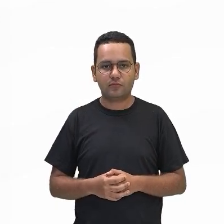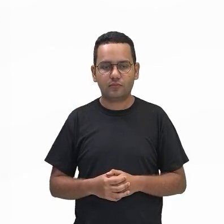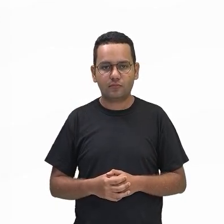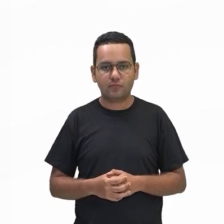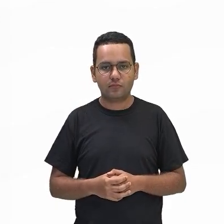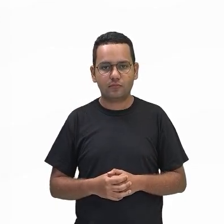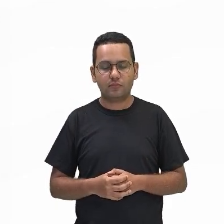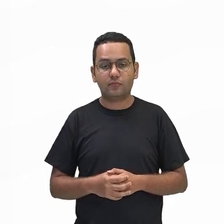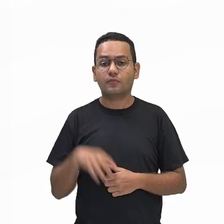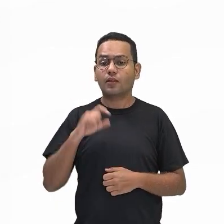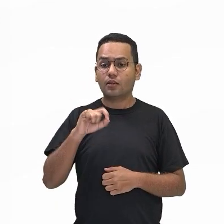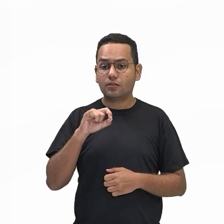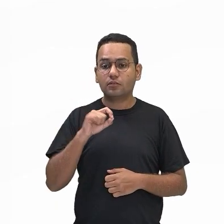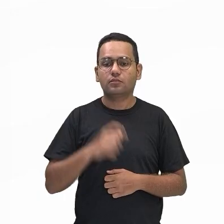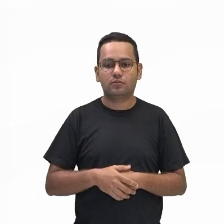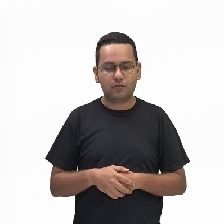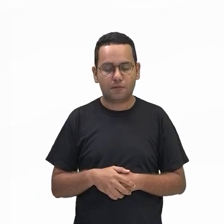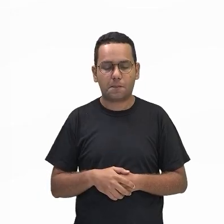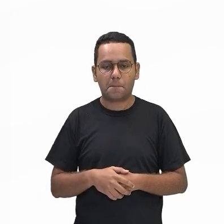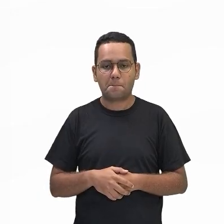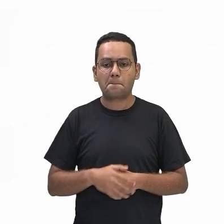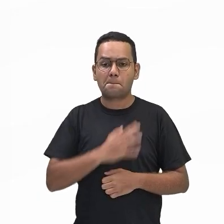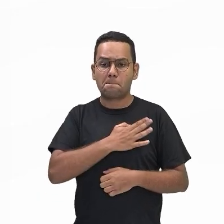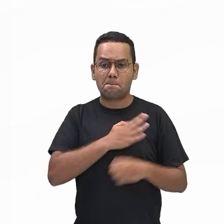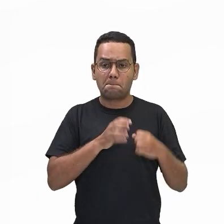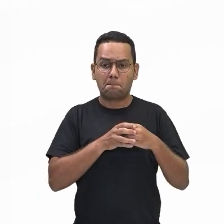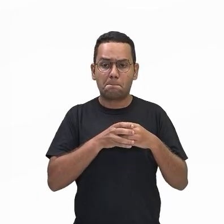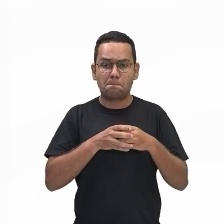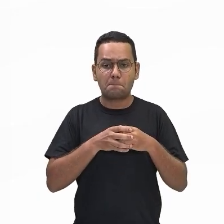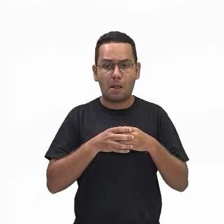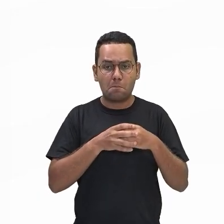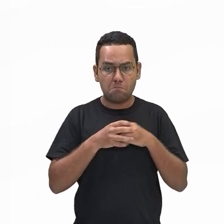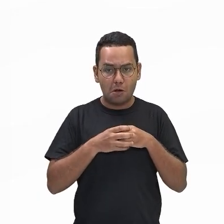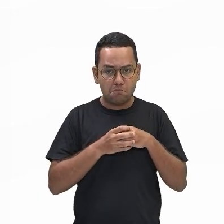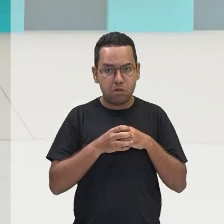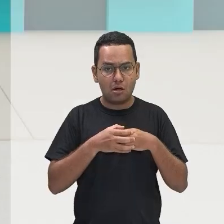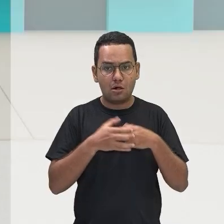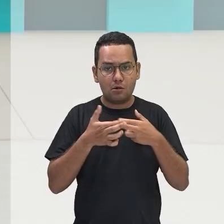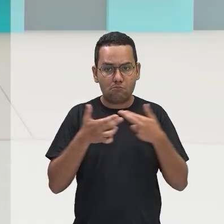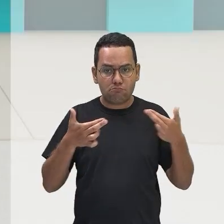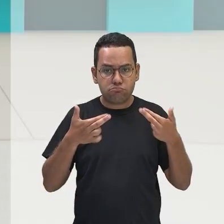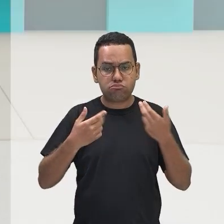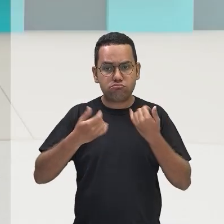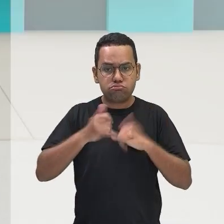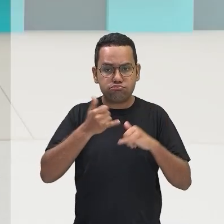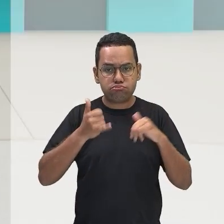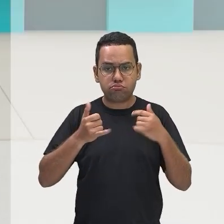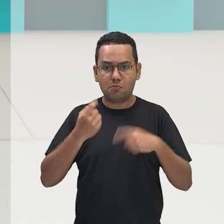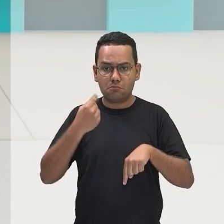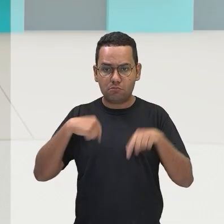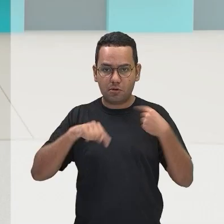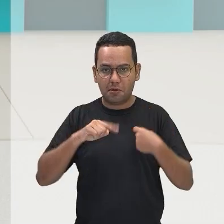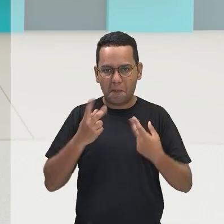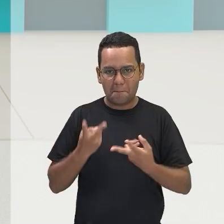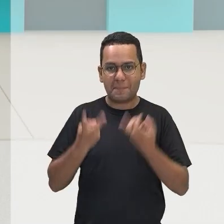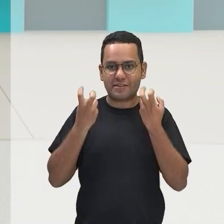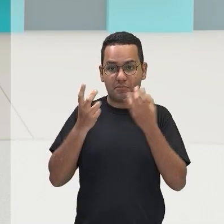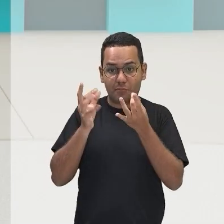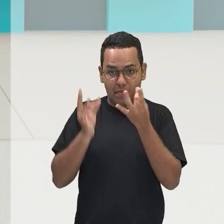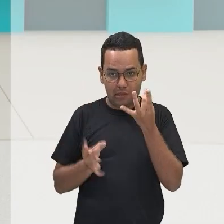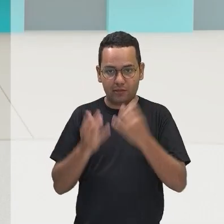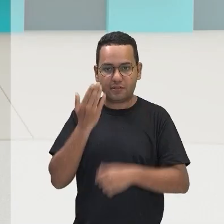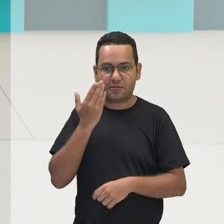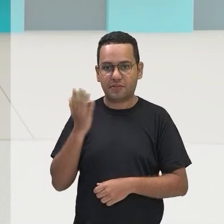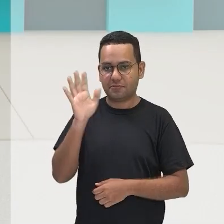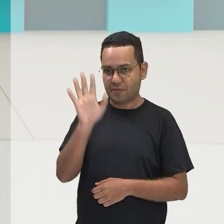forma diferente. Vamos lá? Né? Então, olha que bacana, ó. Para vocês verem. Tá vendo aí, ó? O meu amigo aí, ó.